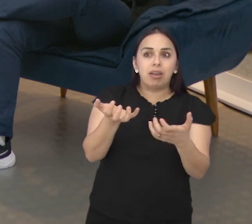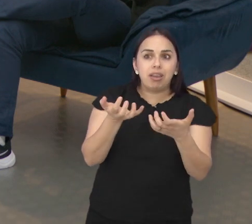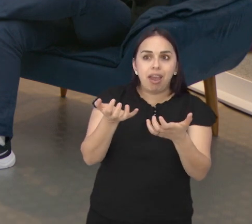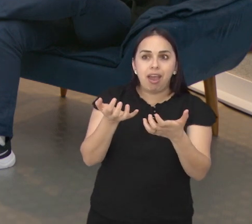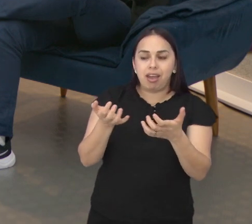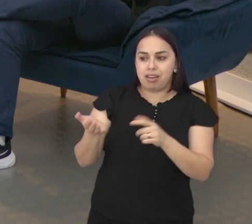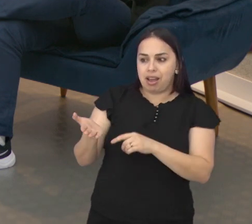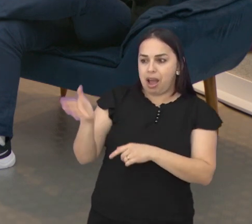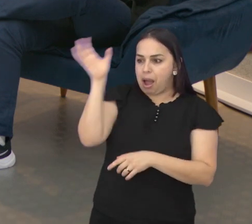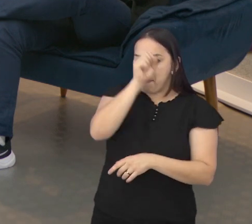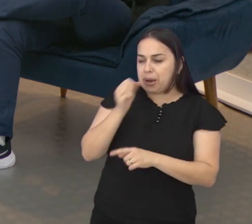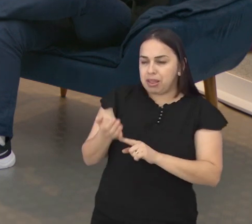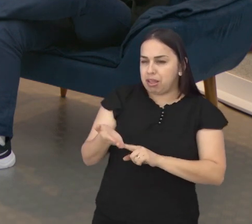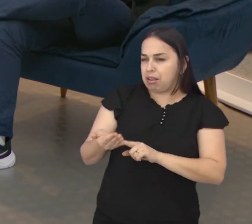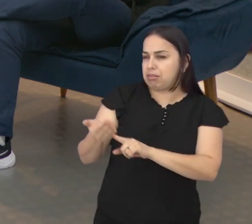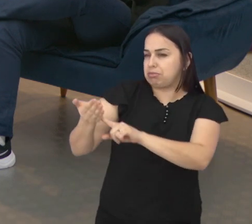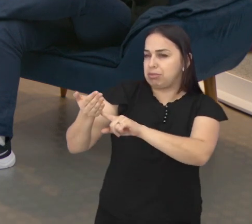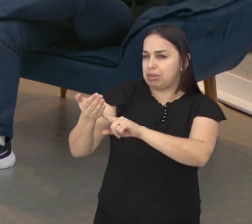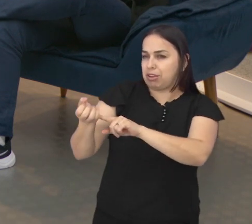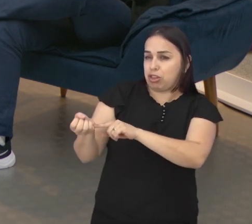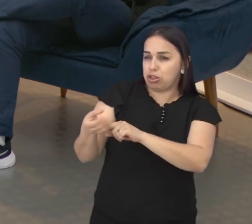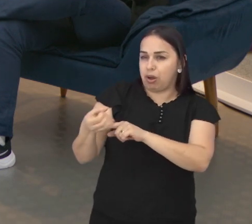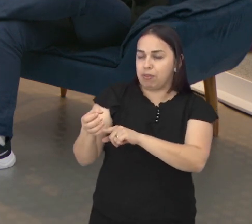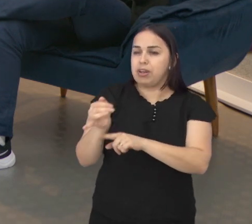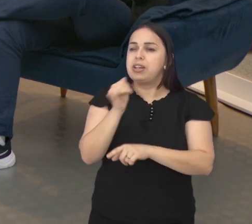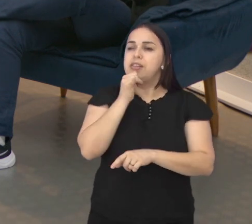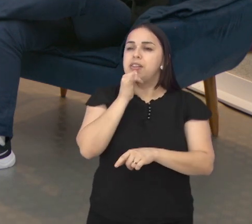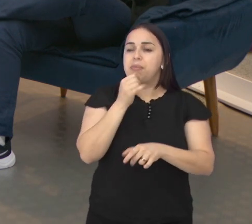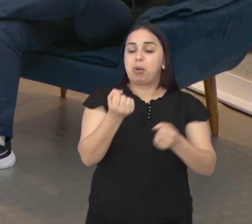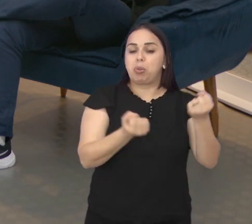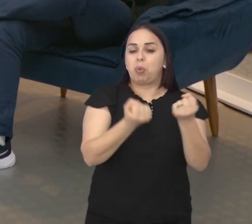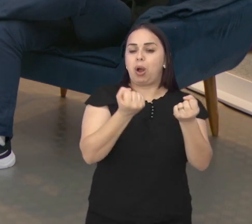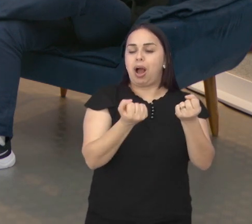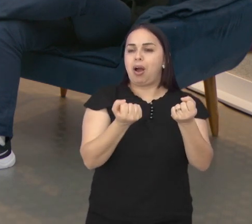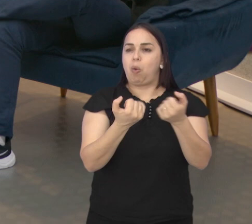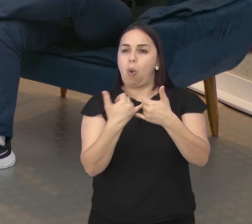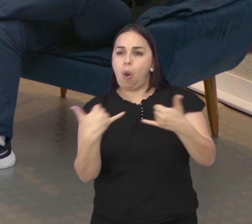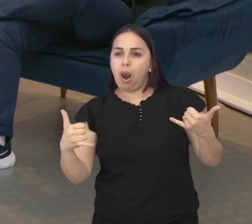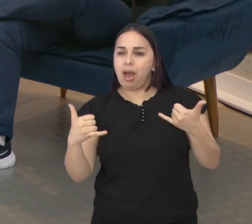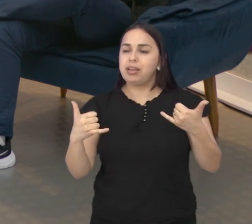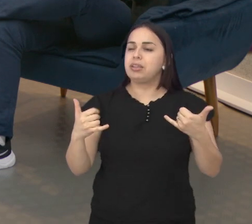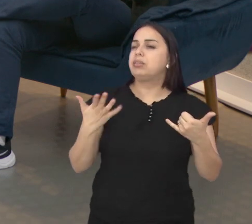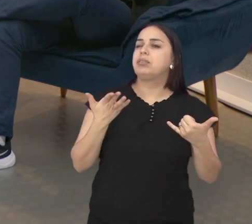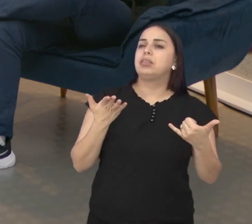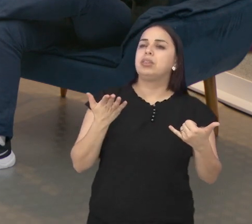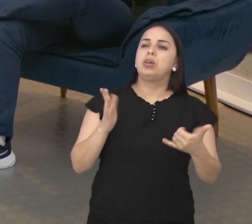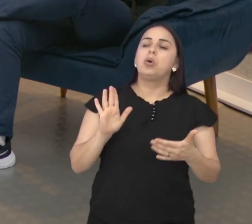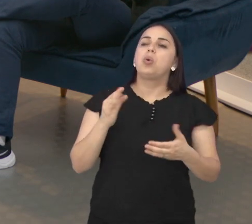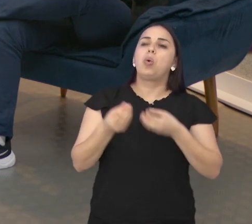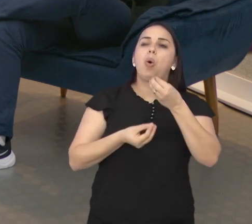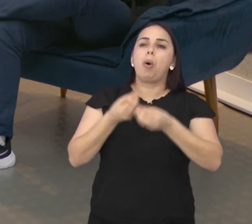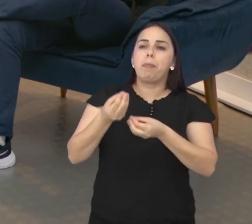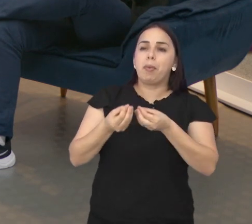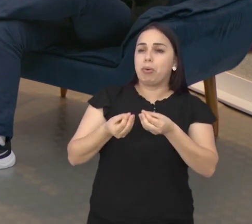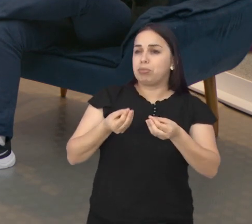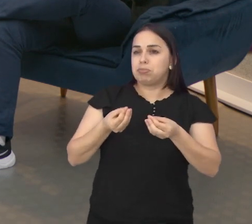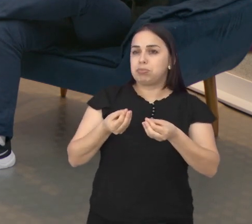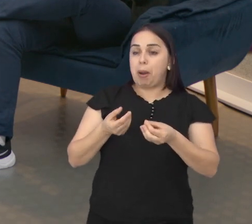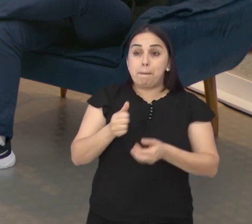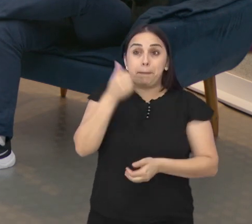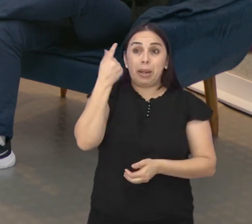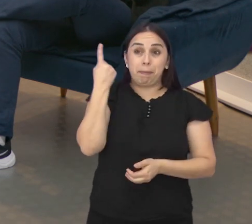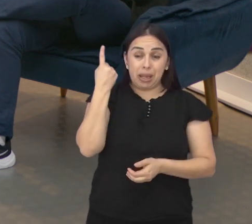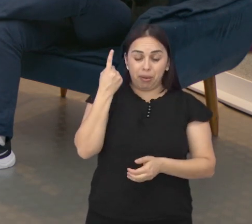tecnologia que está ganhando espaço aí, os veículos híbridos, os elétricos, qual que é o melhor